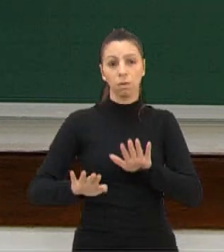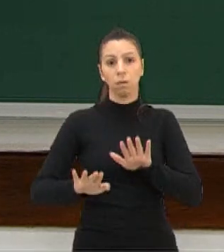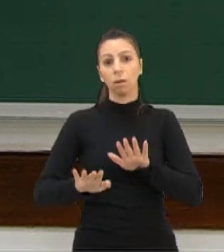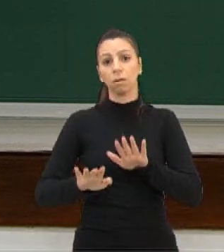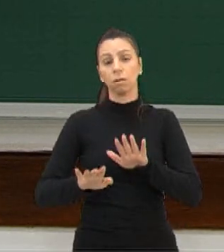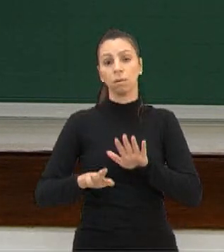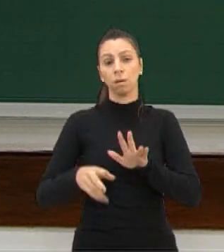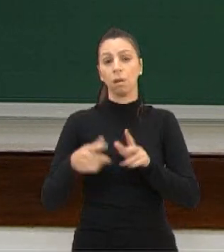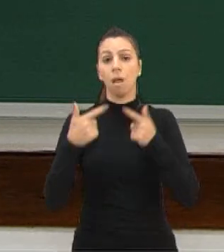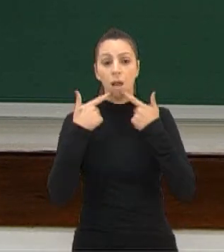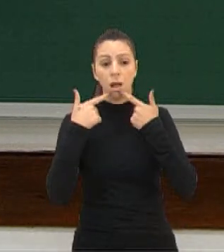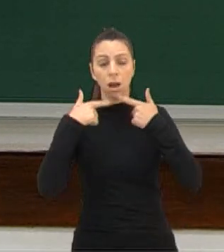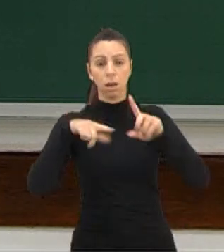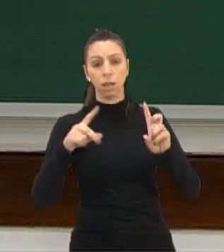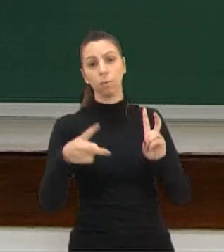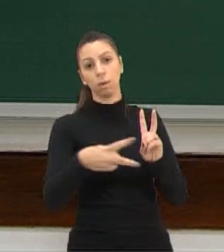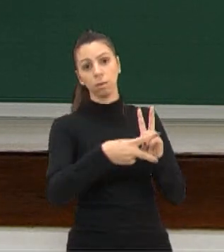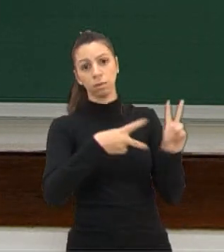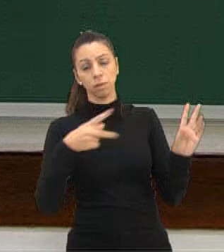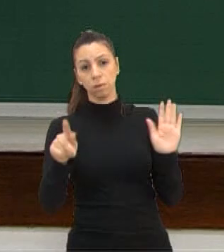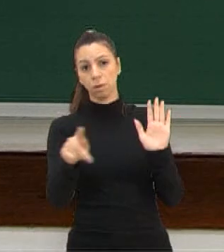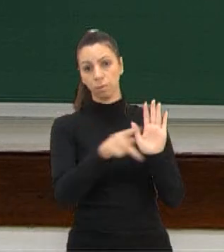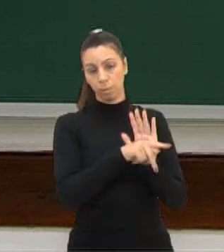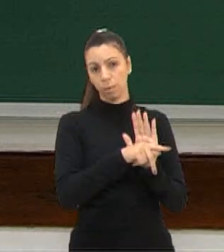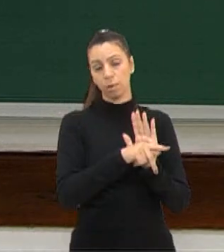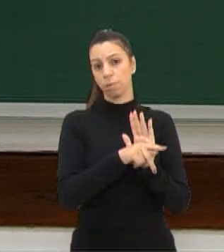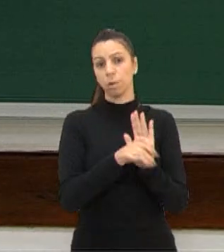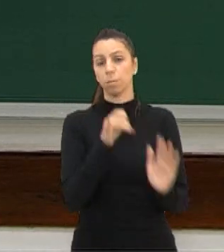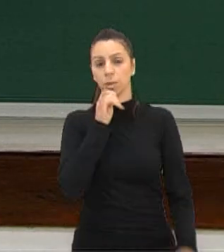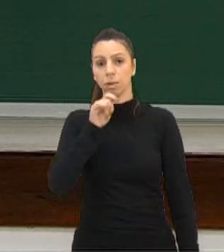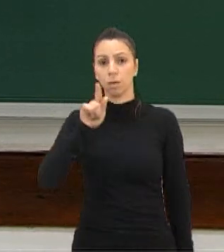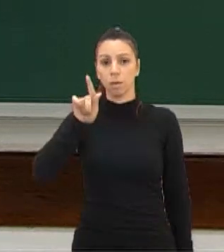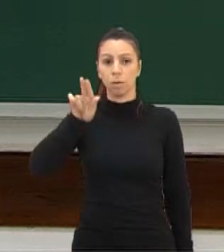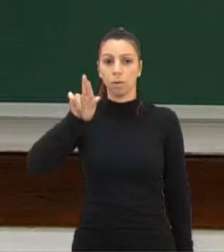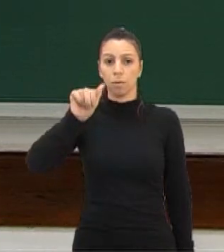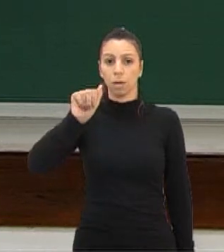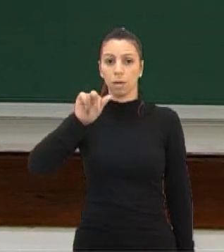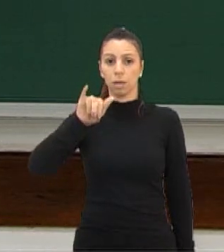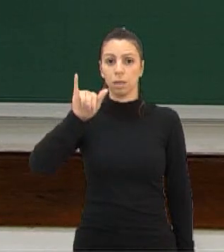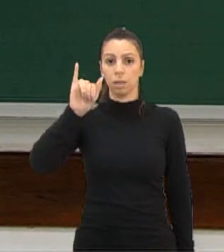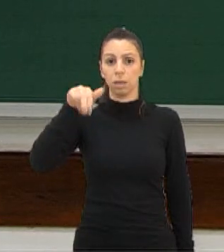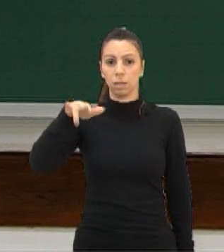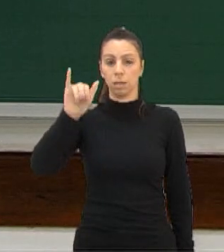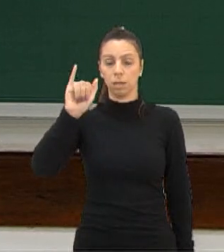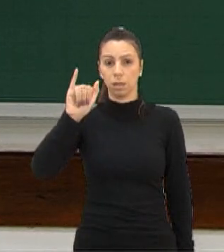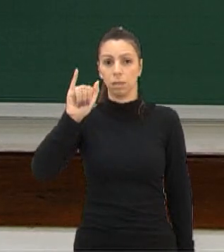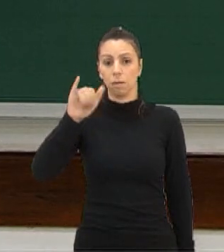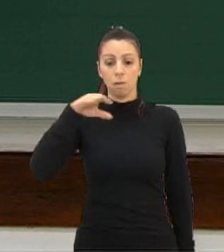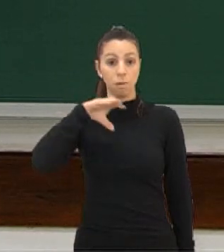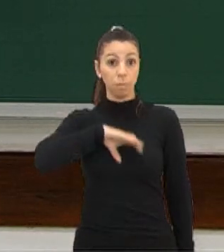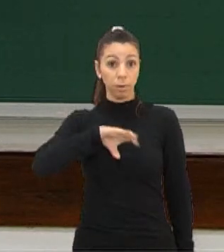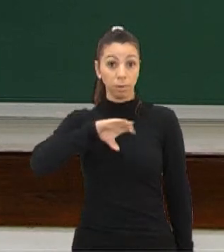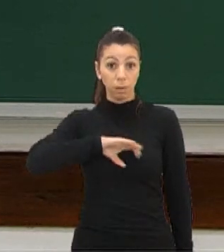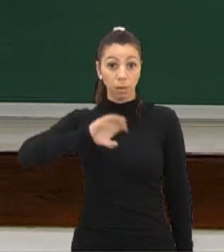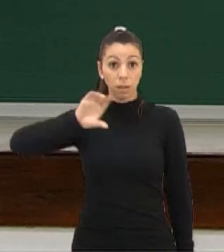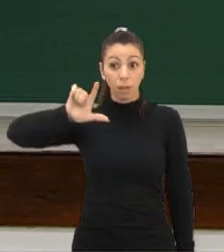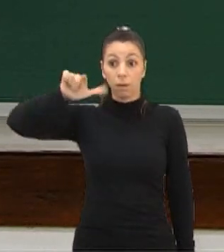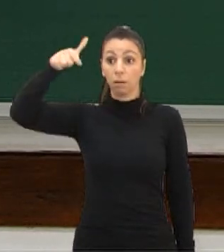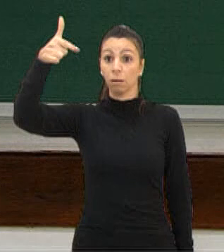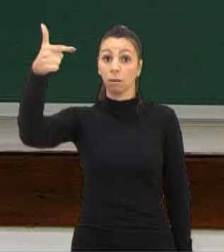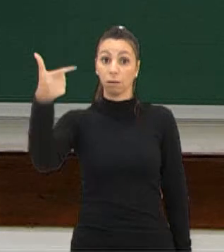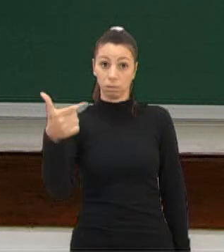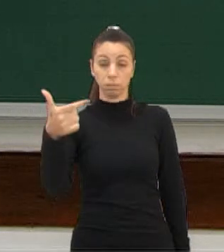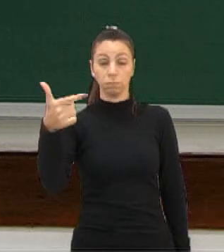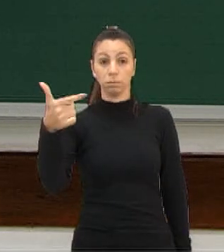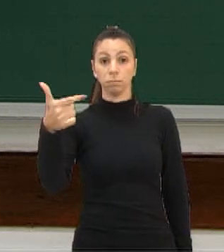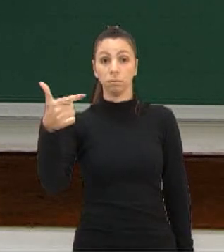própria, seja qual ela for, né, o Guarani, por exemplo, né, e às vezes tem o português como uma segunda língua. Né? Talvez ali não se veja o